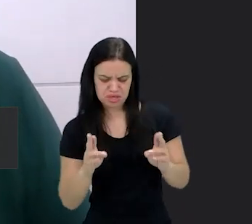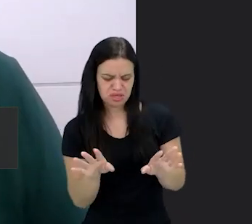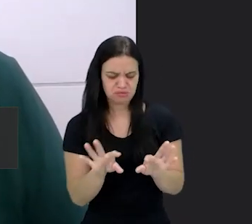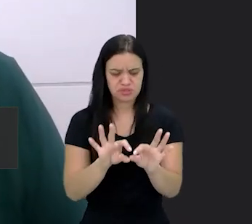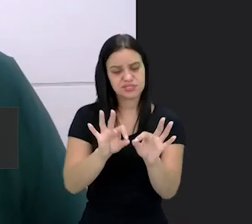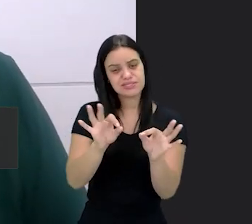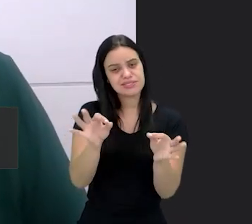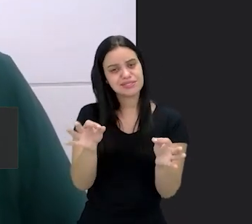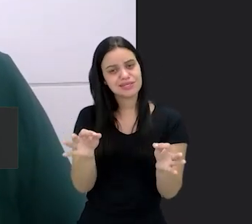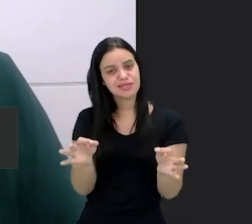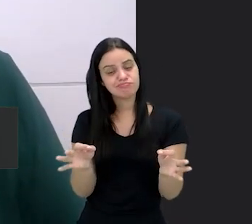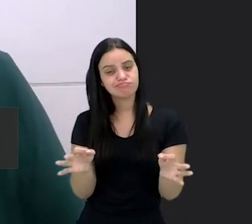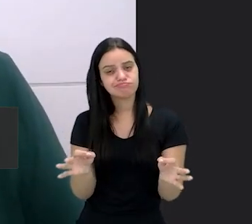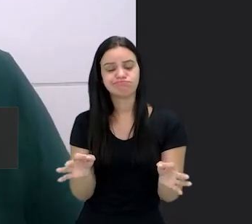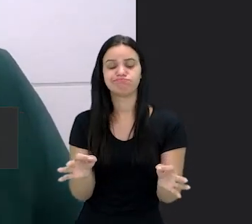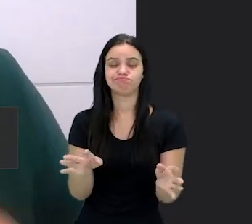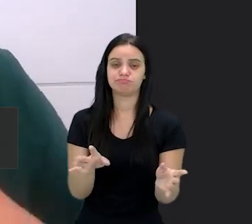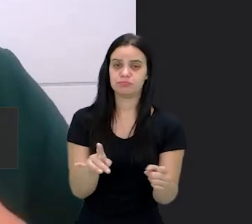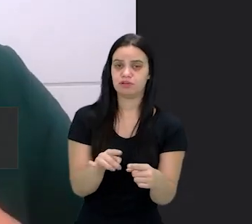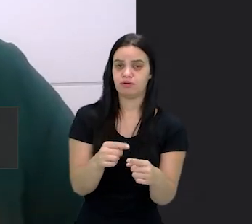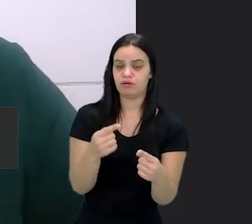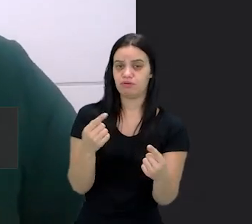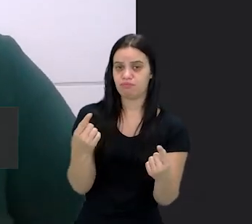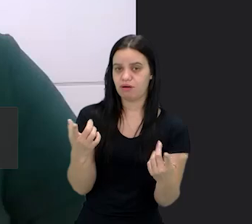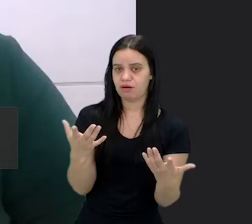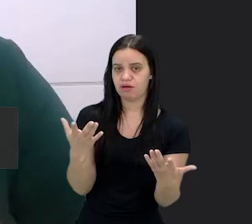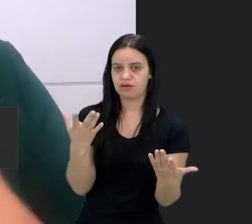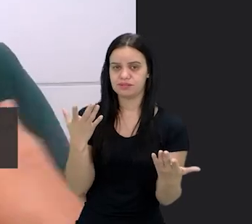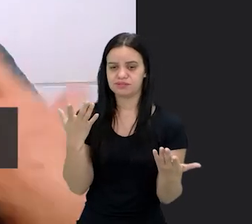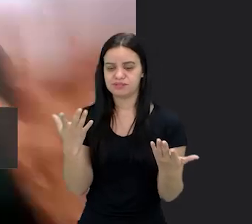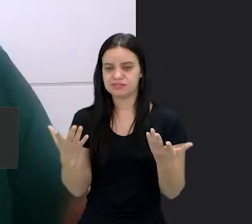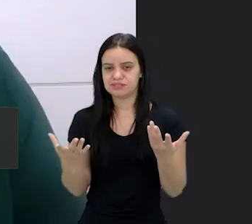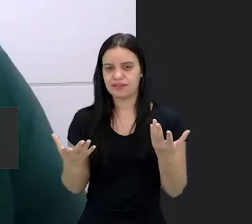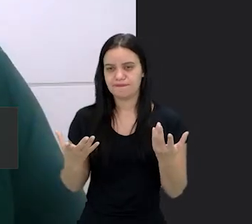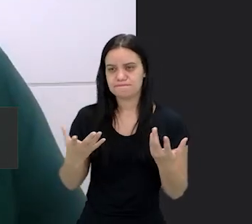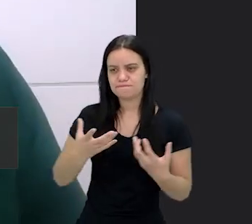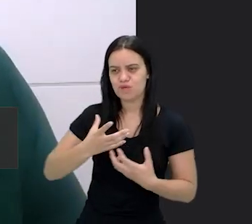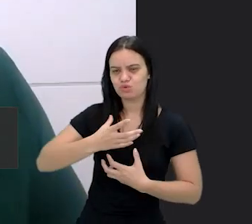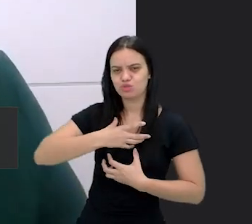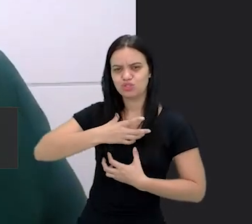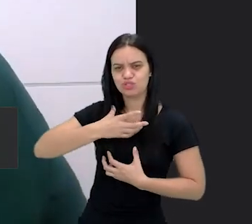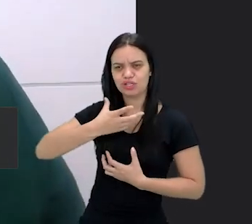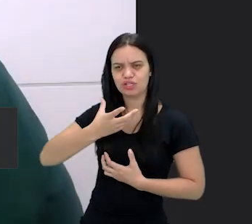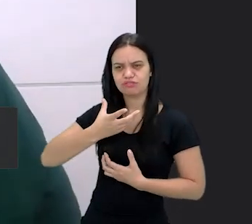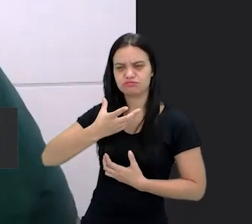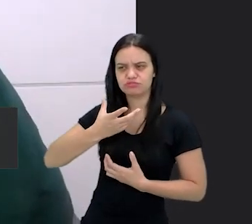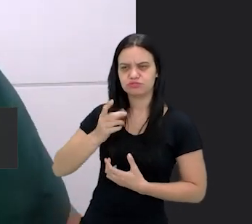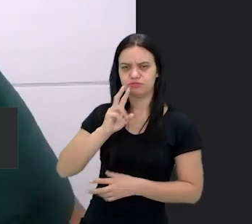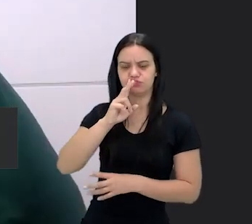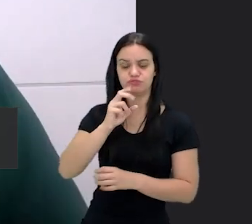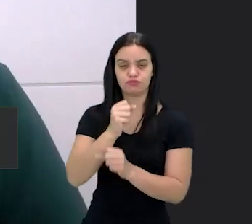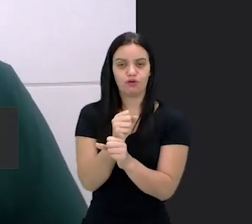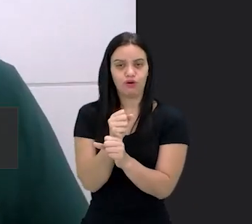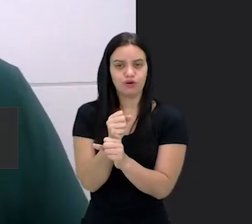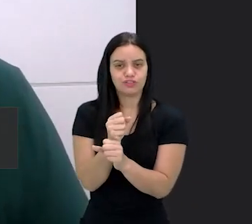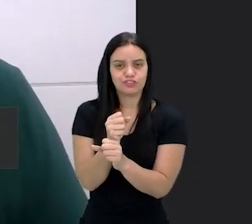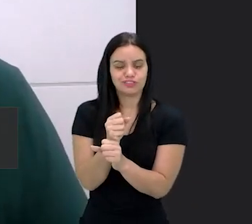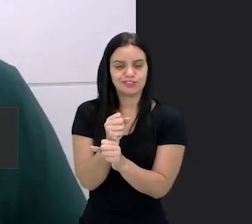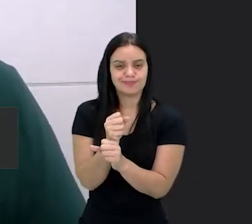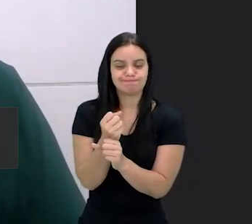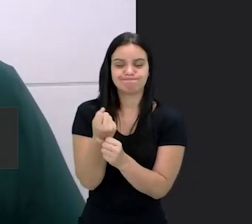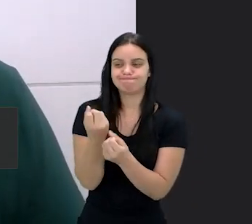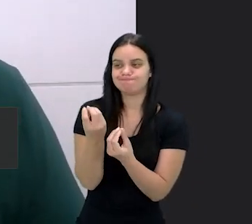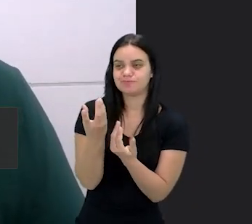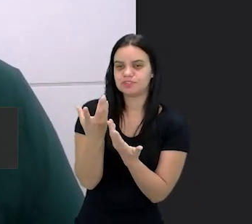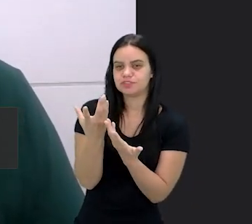que aquela austeridade, né, aquele porte de rainha, como eles dizem isso várias vezes,